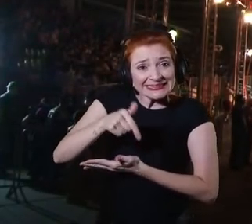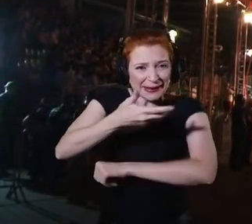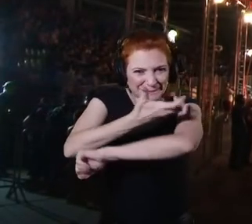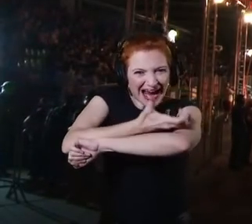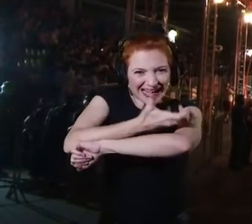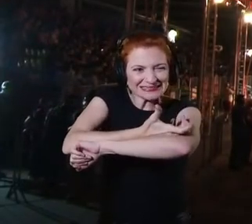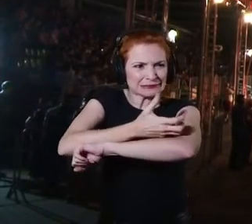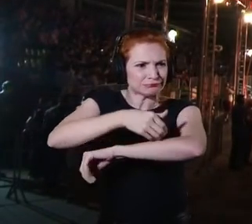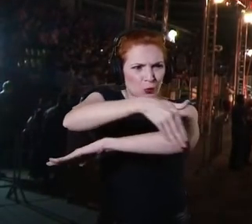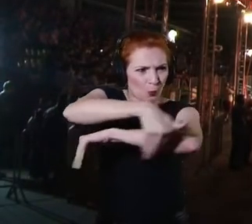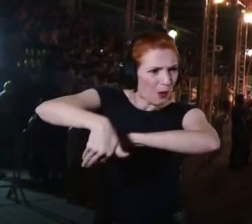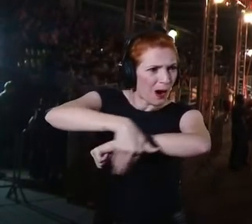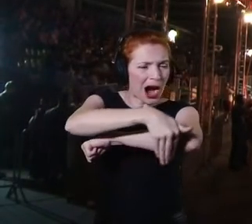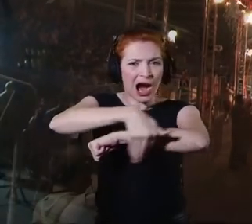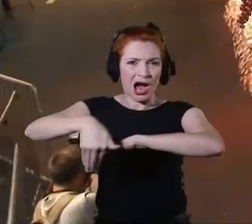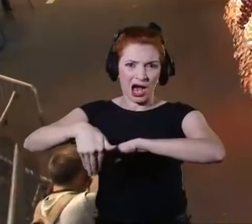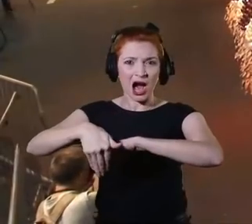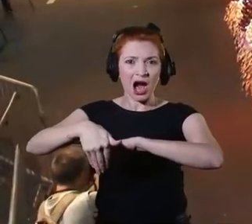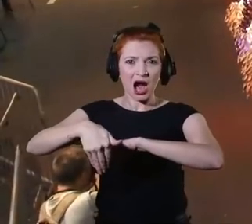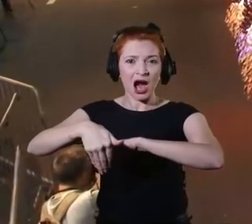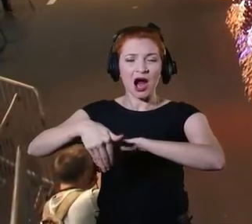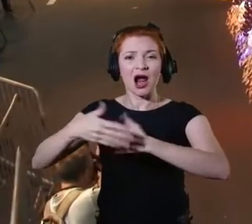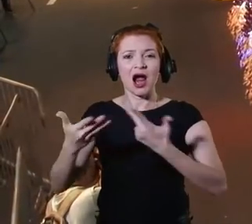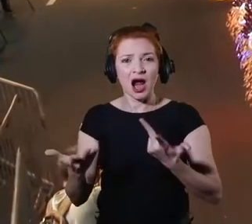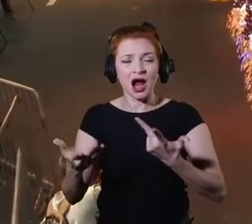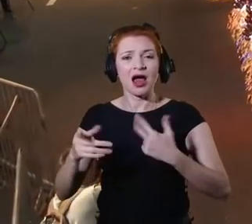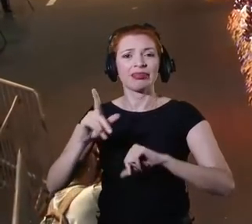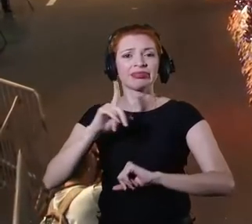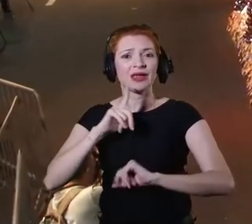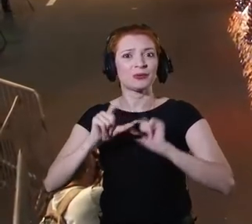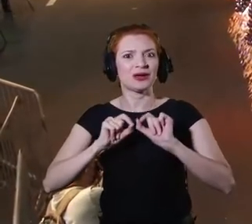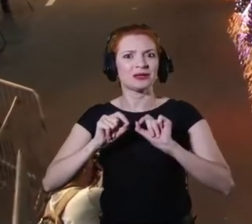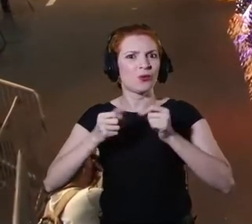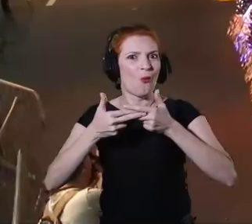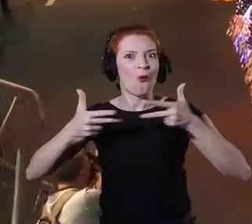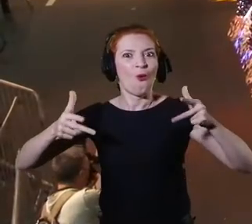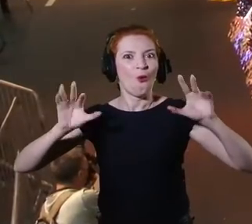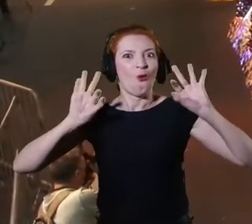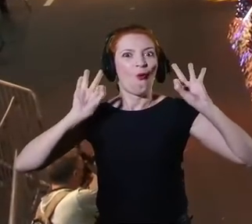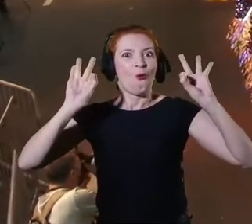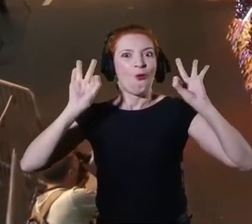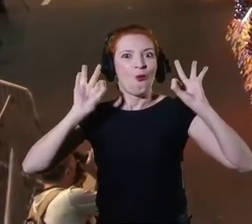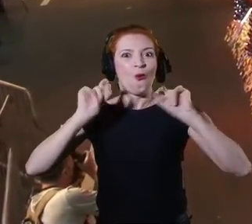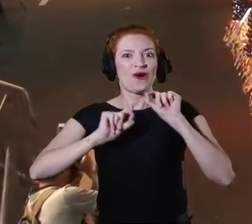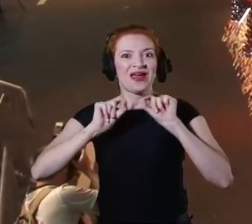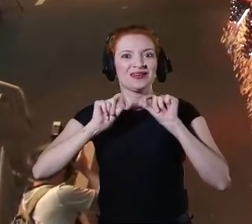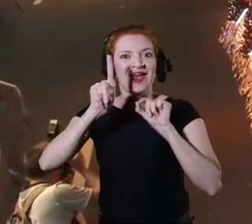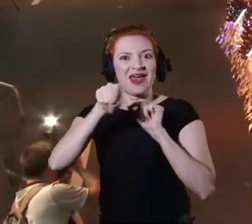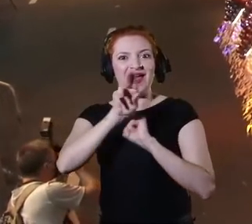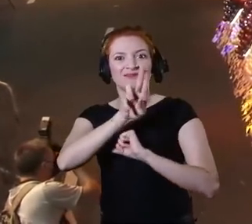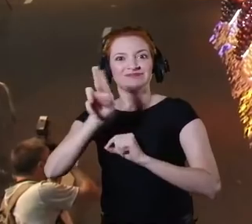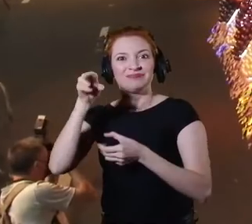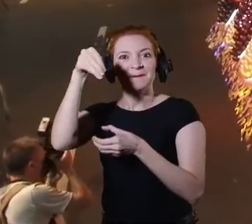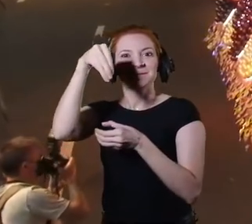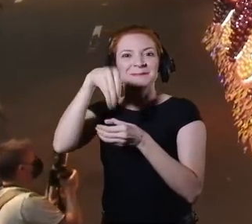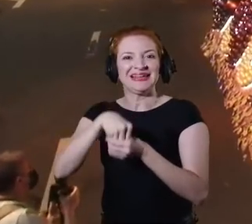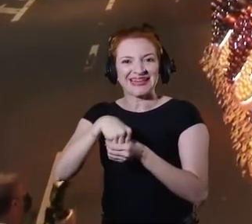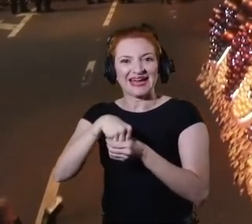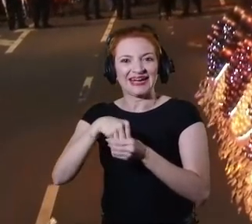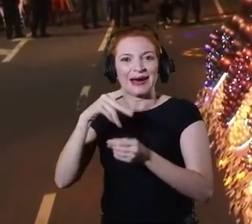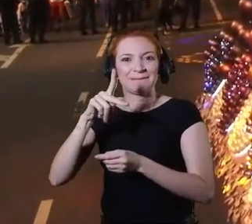na Sinimbu, na Praça Dante Alighieri, algo extraordinário chamado o plantar.